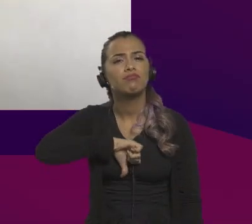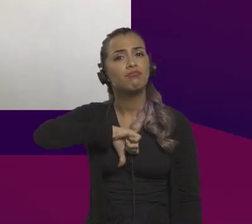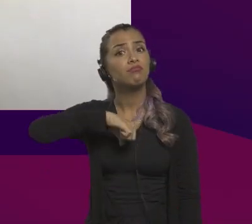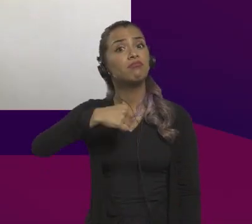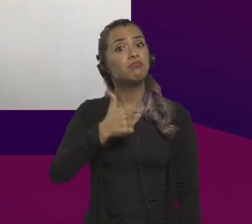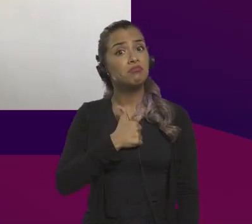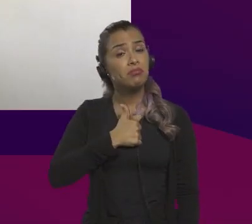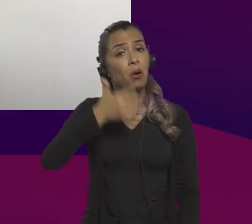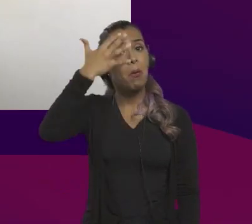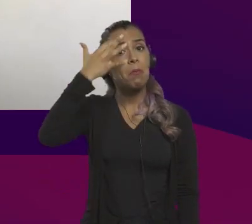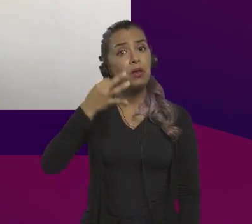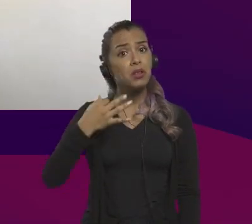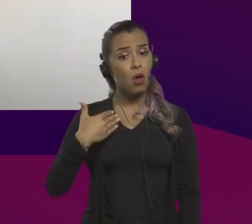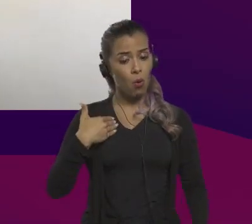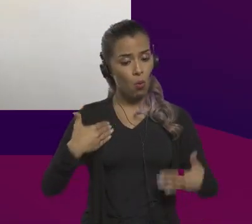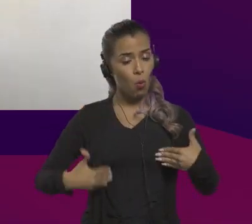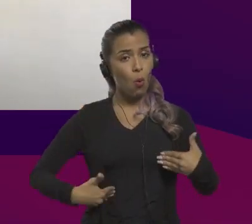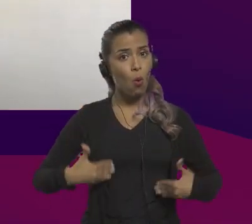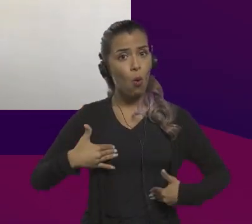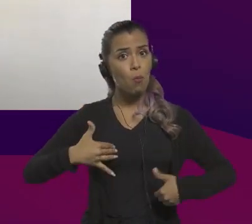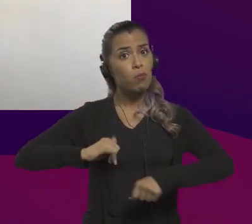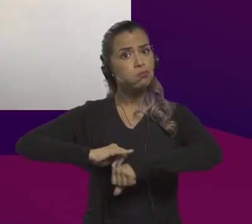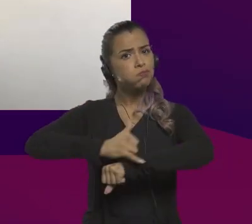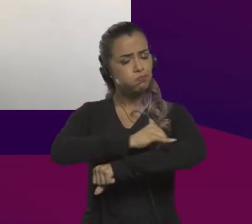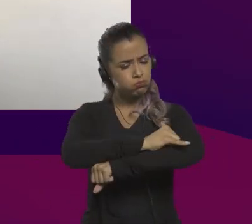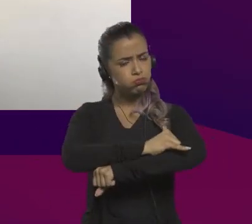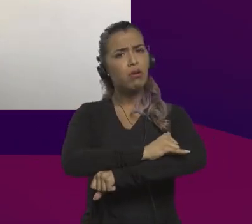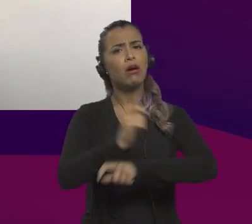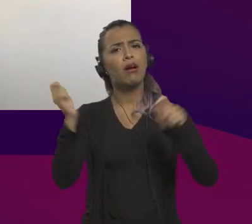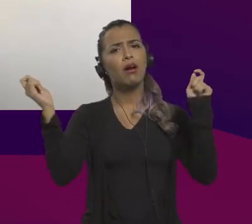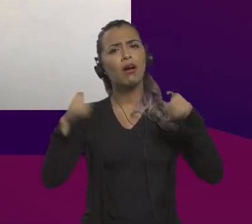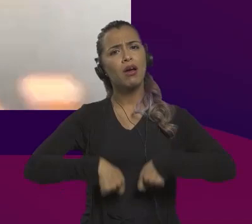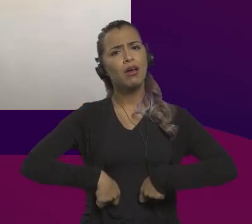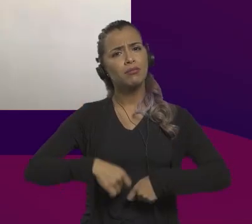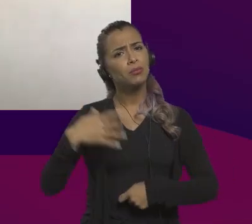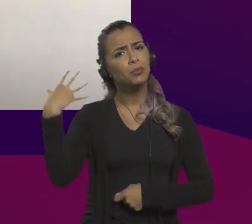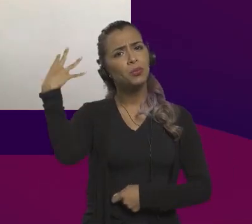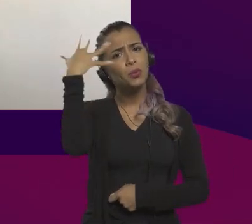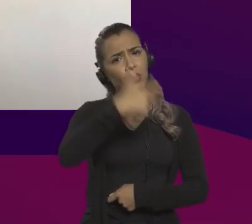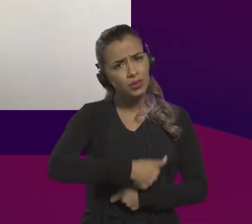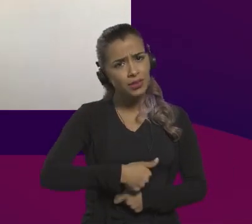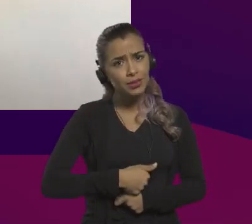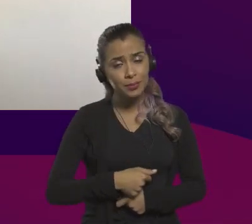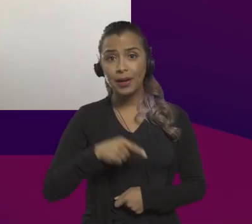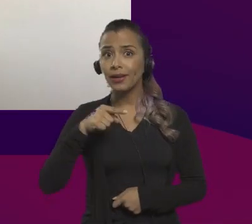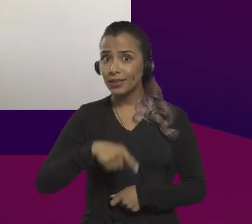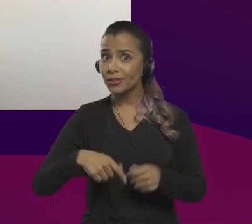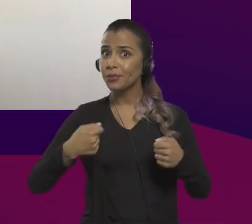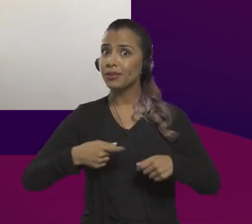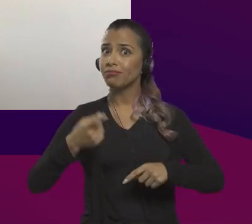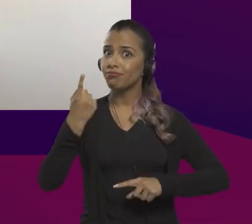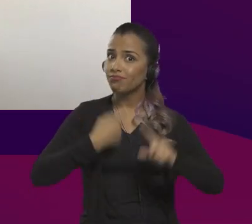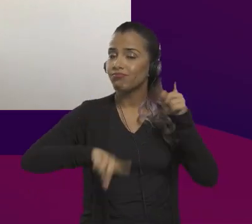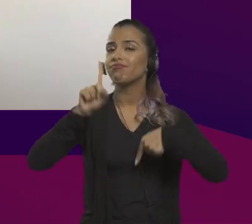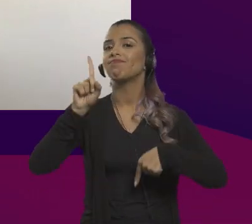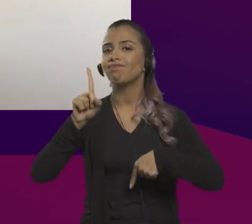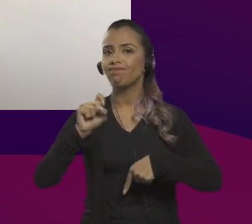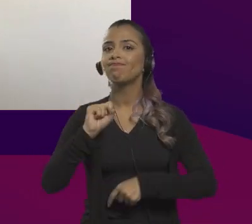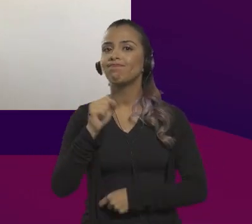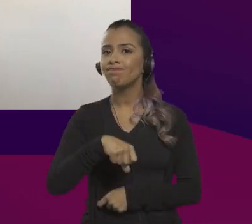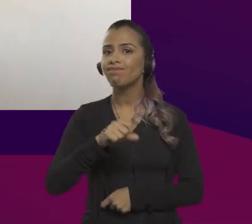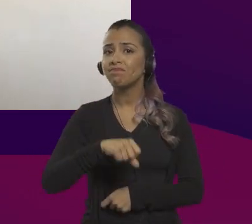corpo gordo como um corpo possível, bonito, é uma revolução. E eu acredito